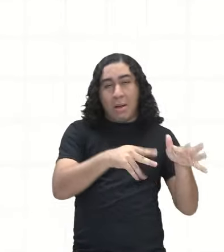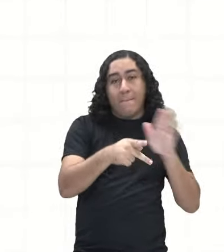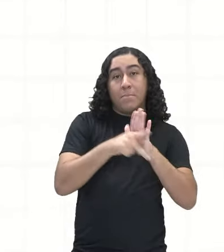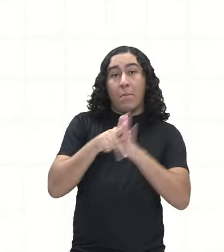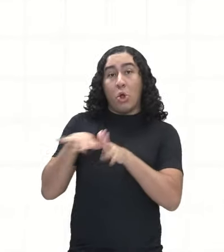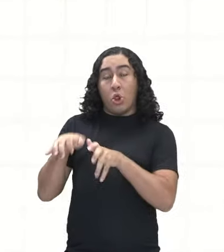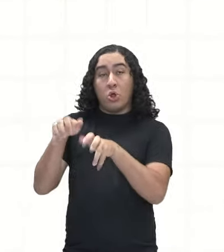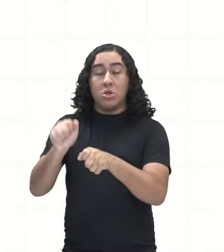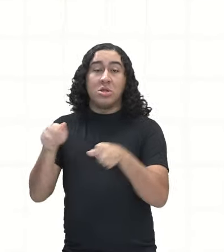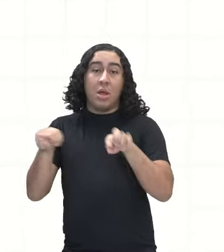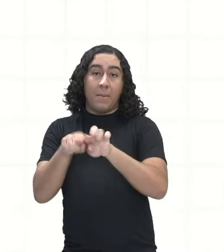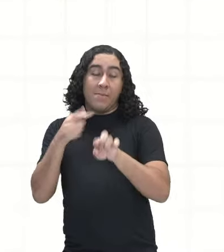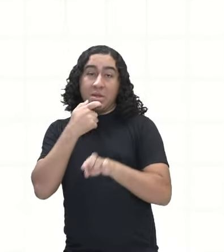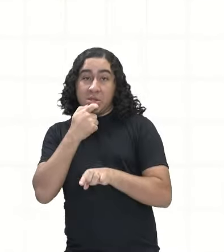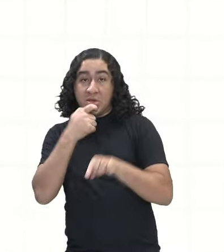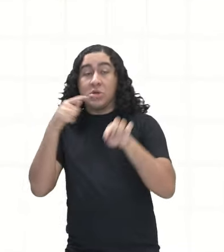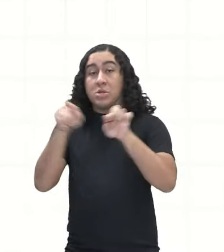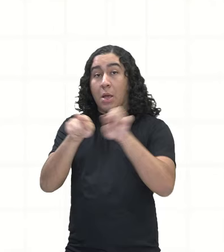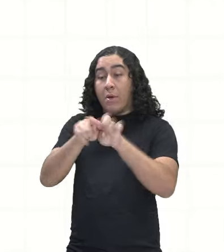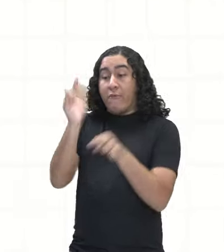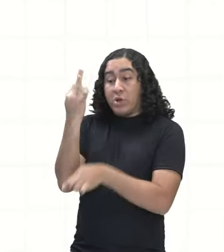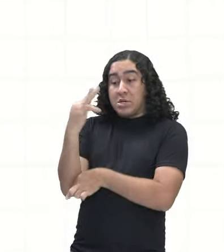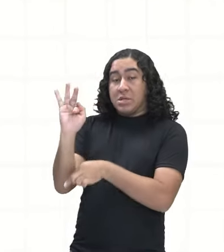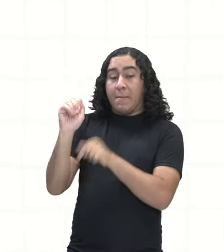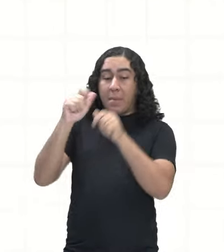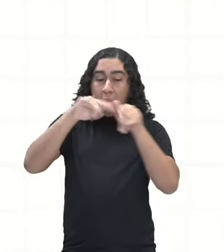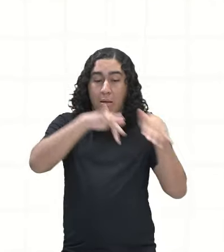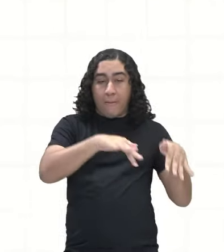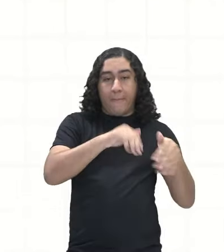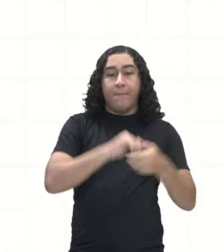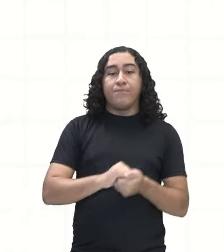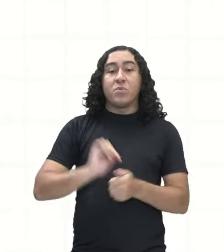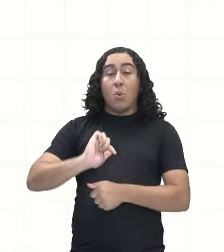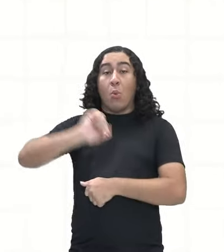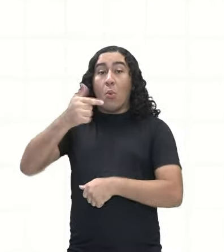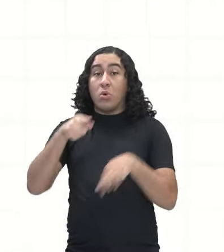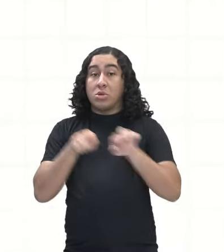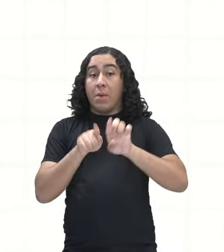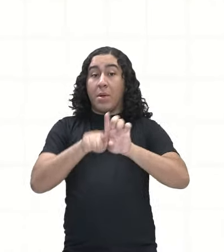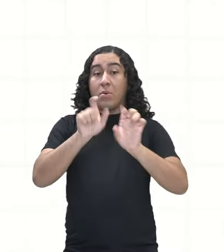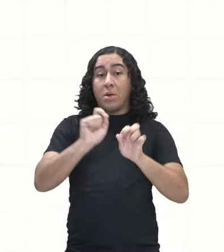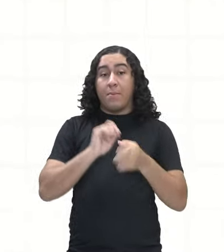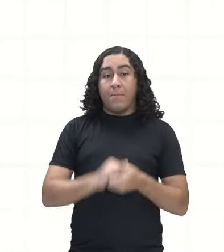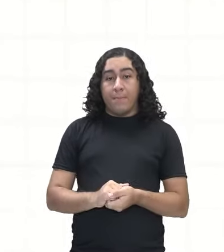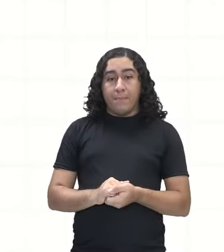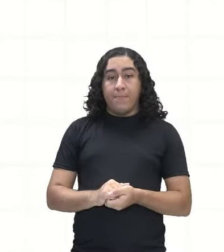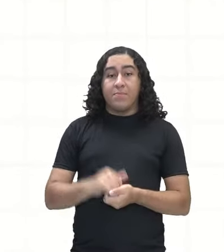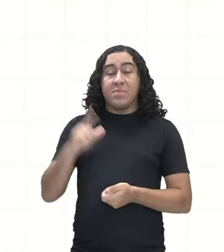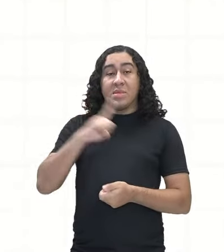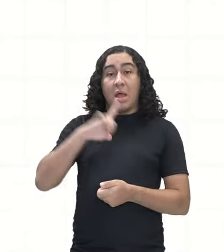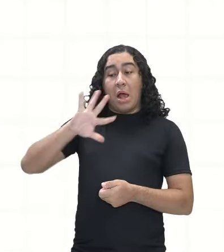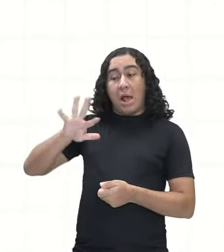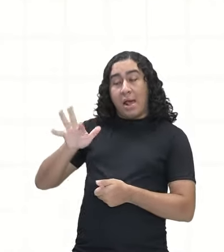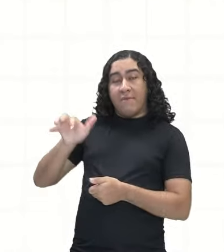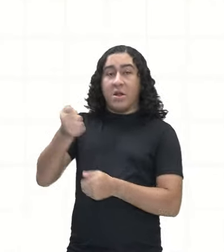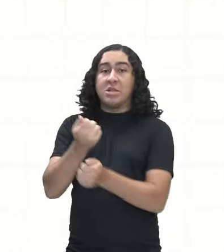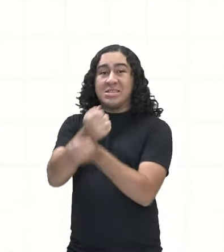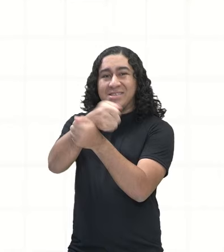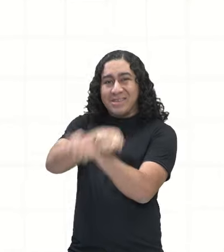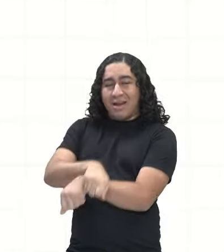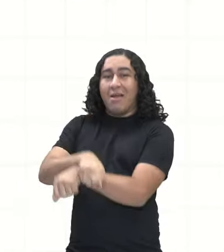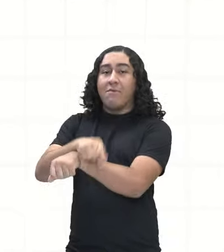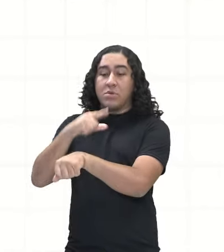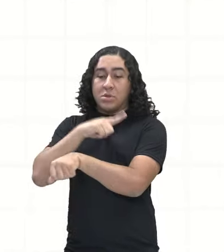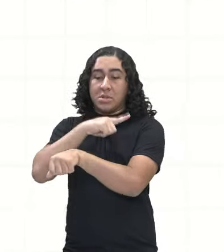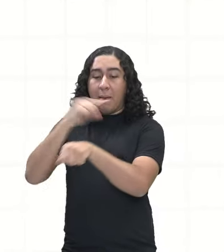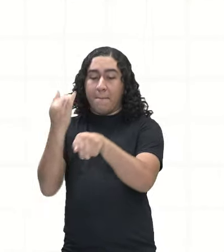britânicos e também franceses um outro fluxo migratório importante foi a saída forçada ali dos africanos escravizados para